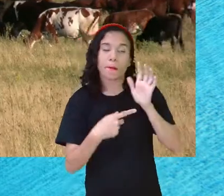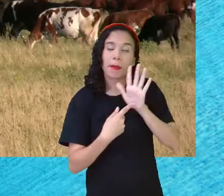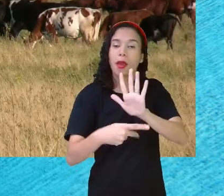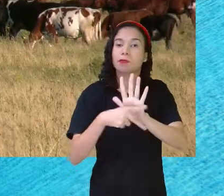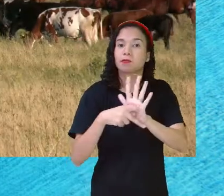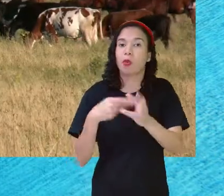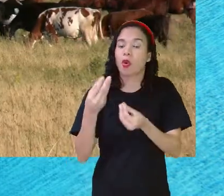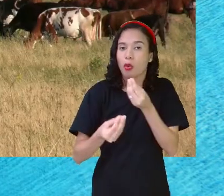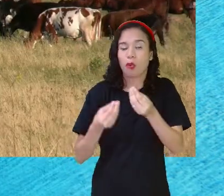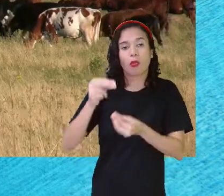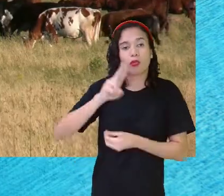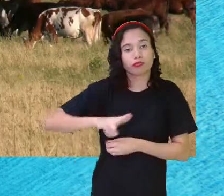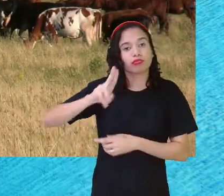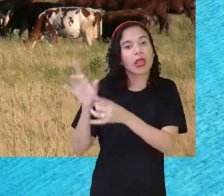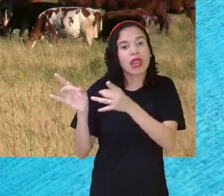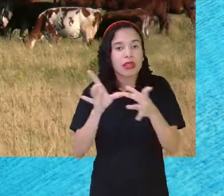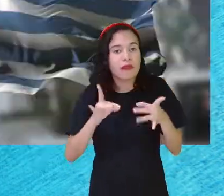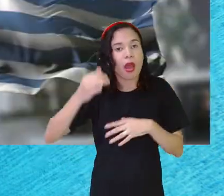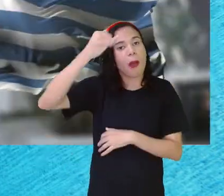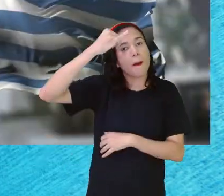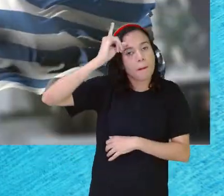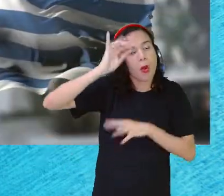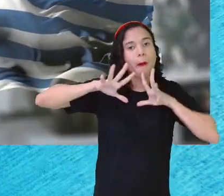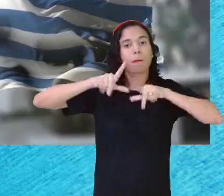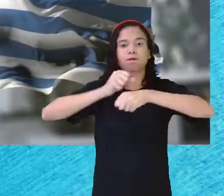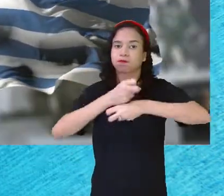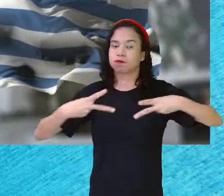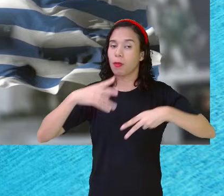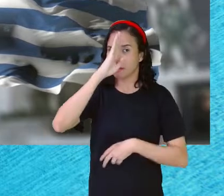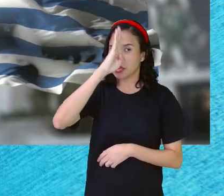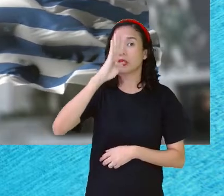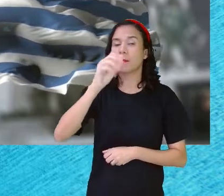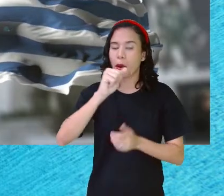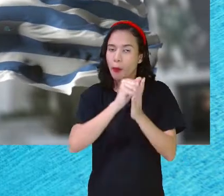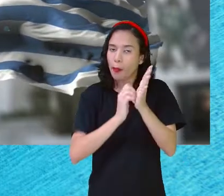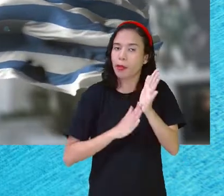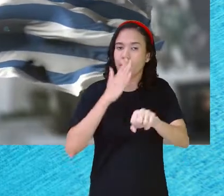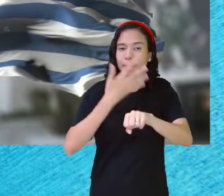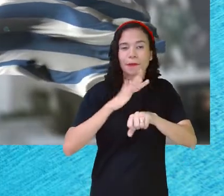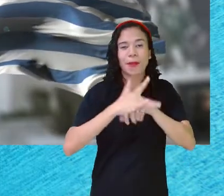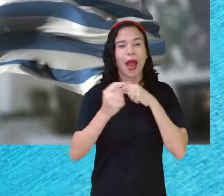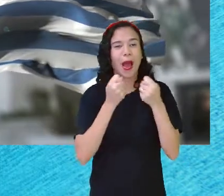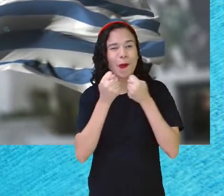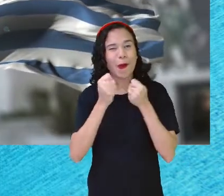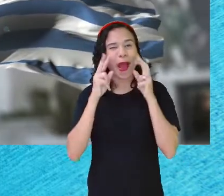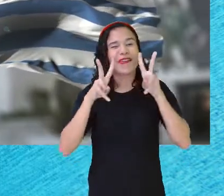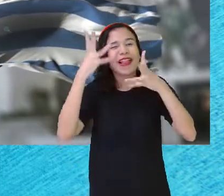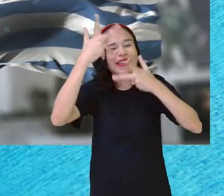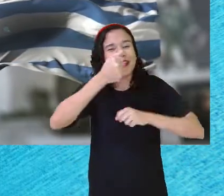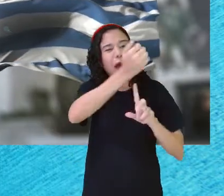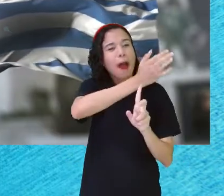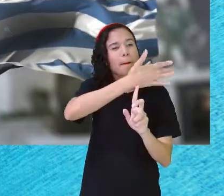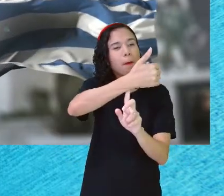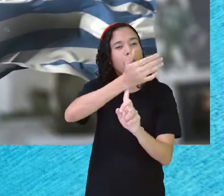destaca pela pecuária. É uma das suas principais atividades econômicas. Olha que linda a bandeira dele,